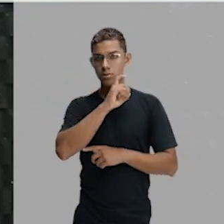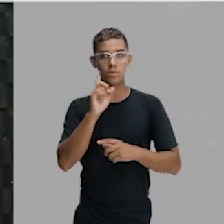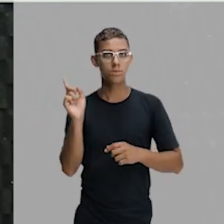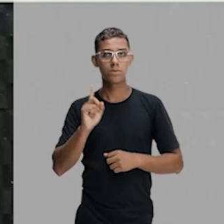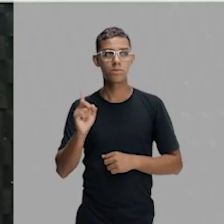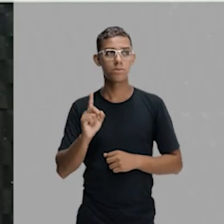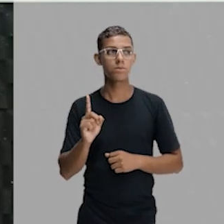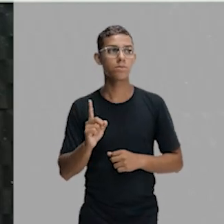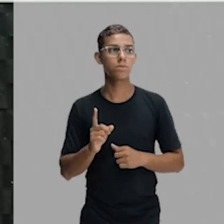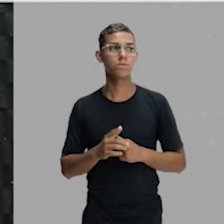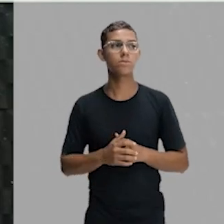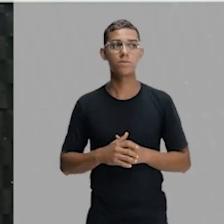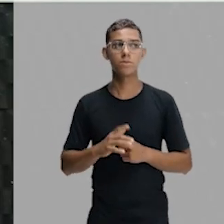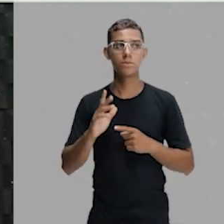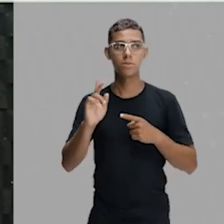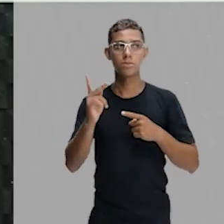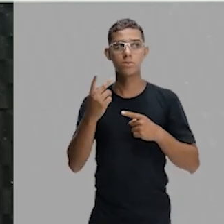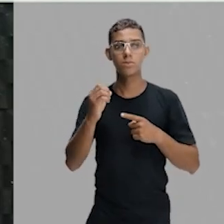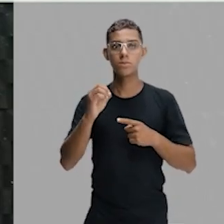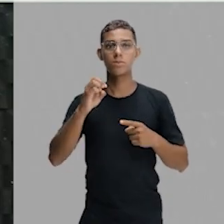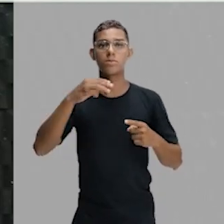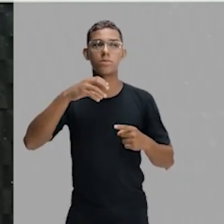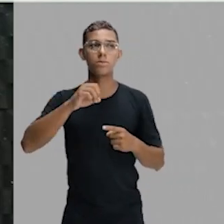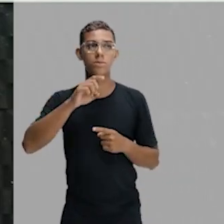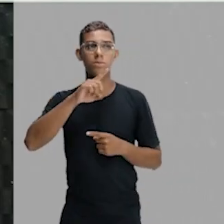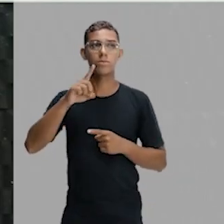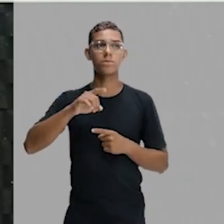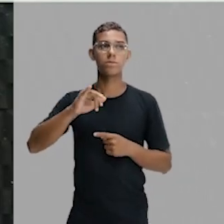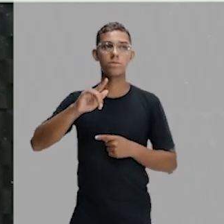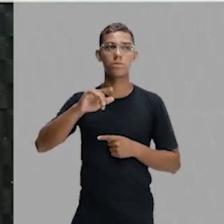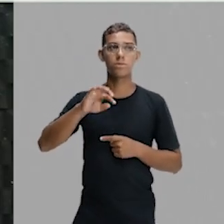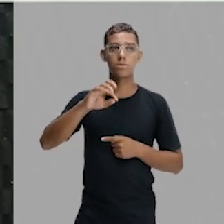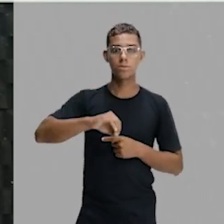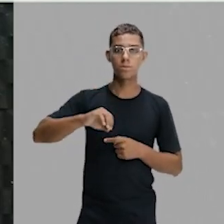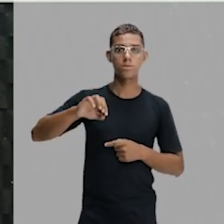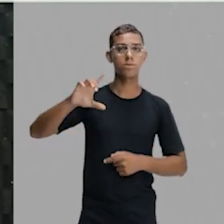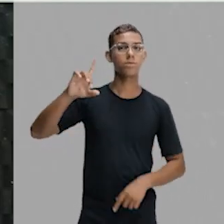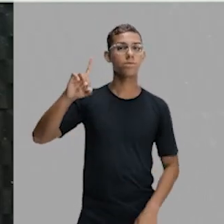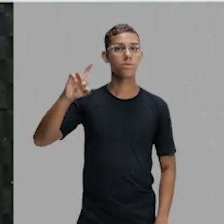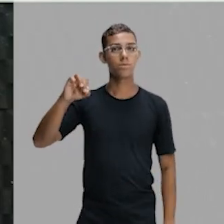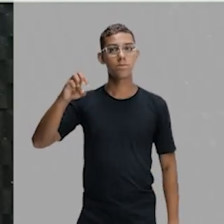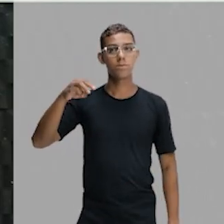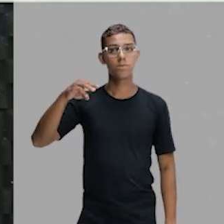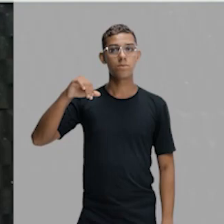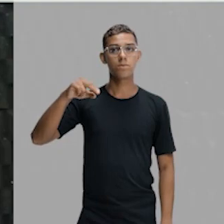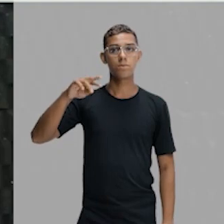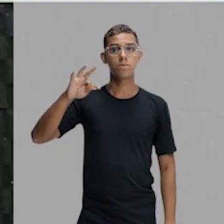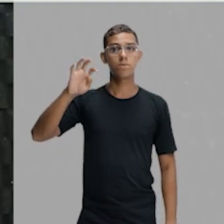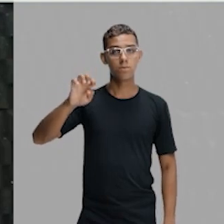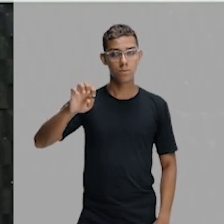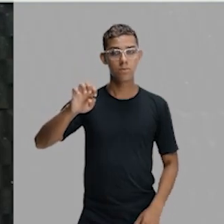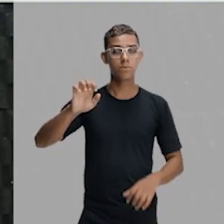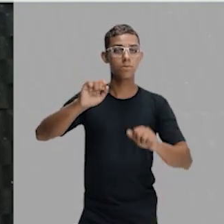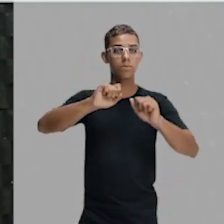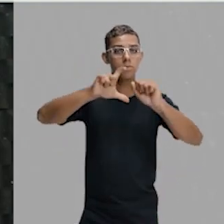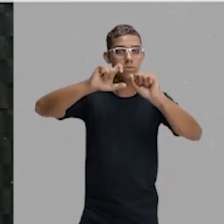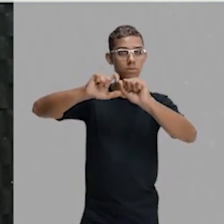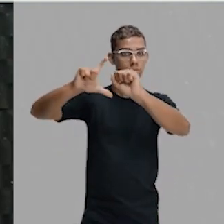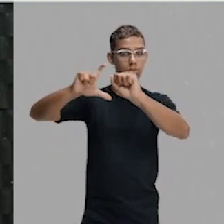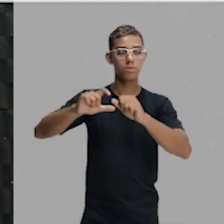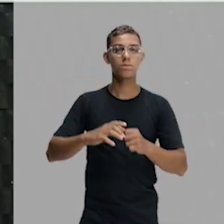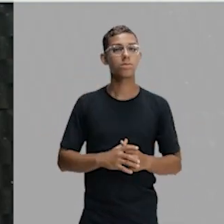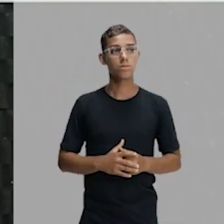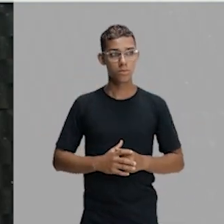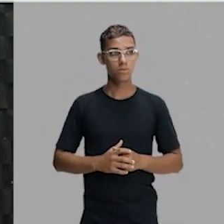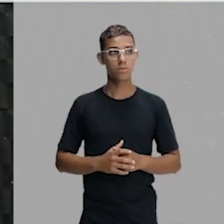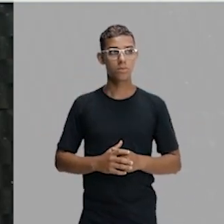vou falar indivíduo homozigoto dominante e homozigoto recessivo. Certo? Uma